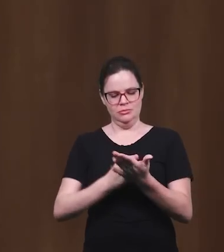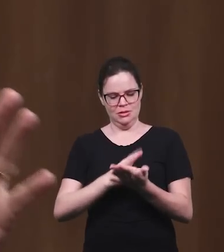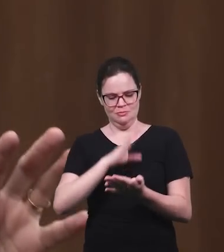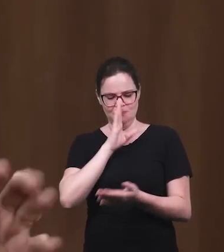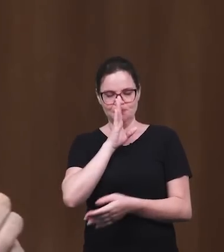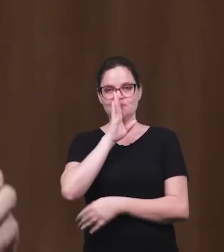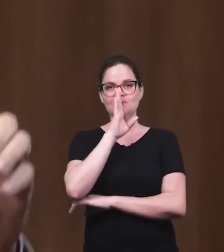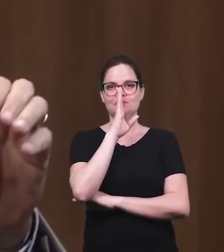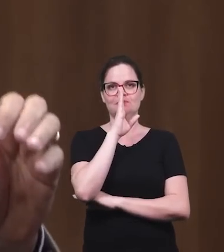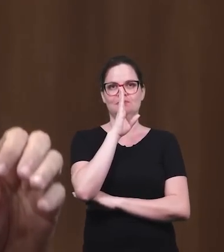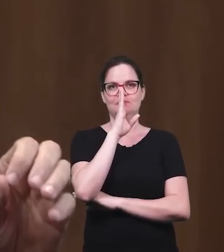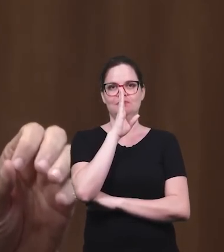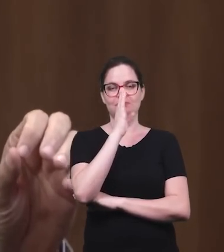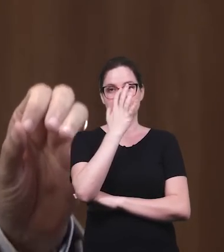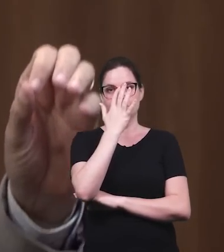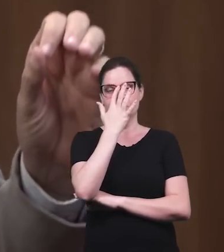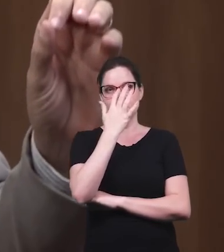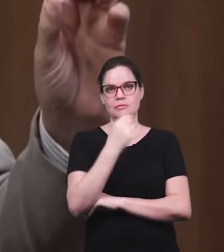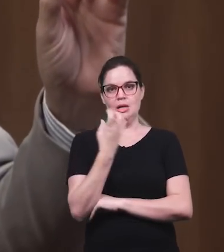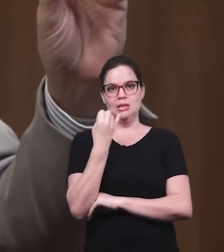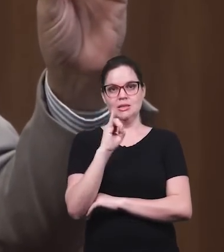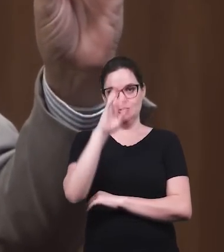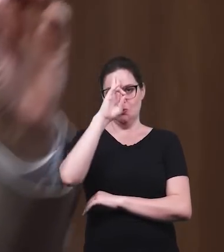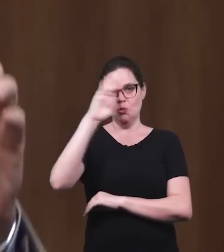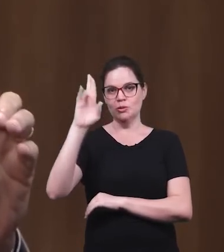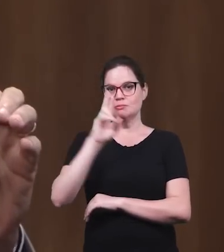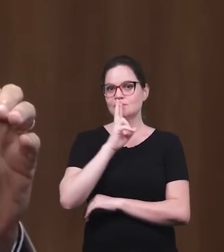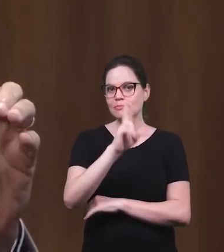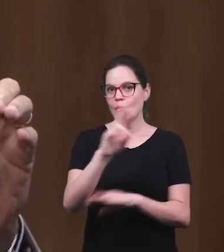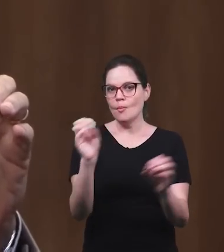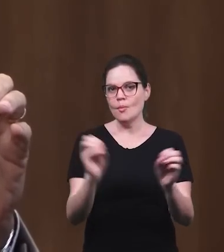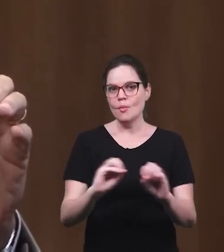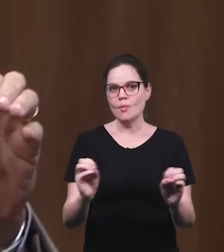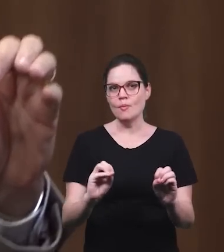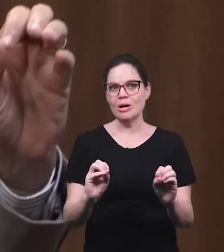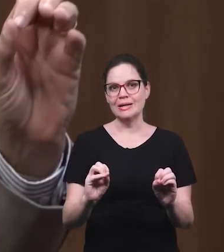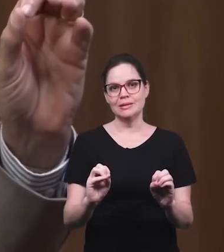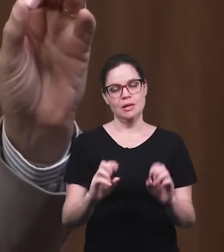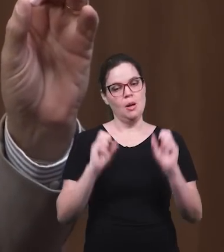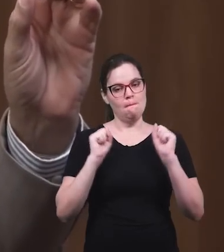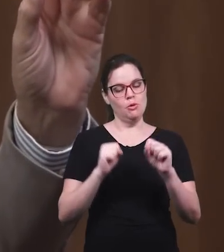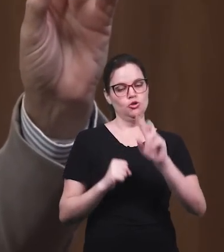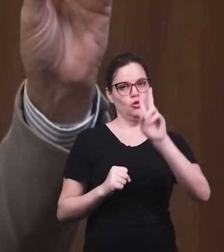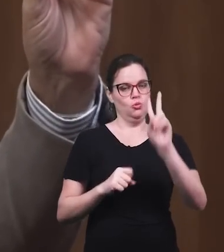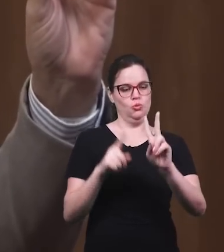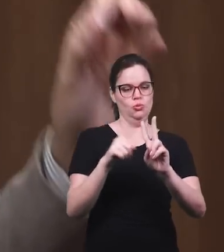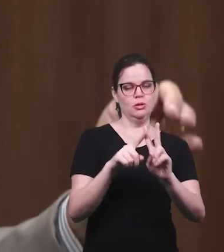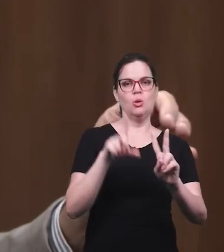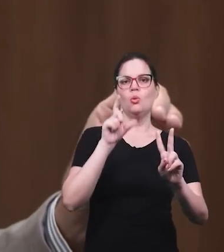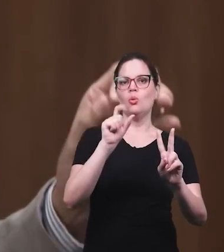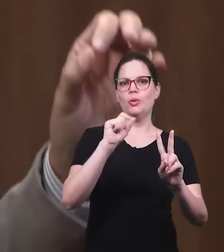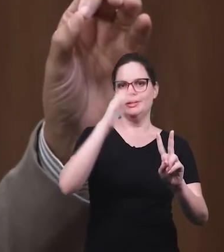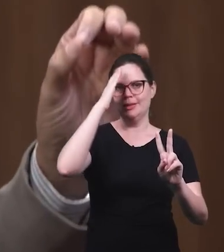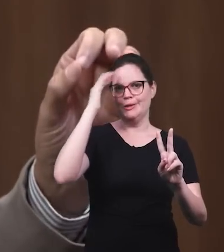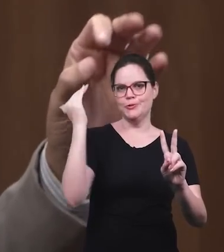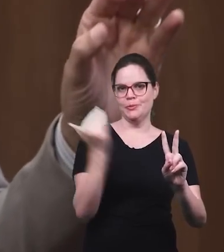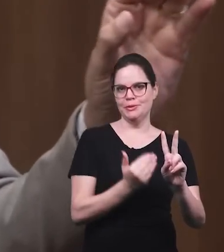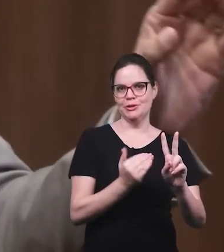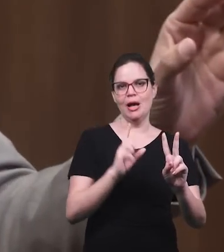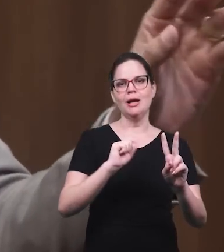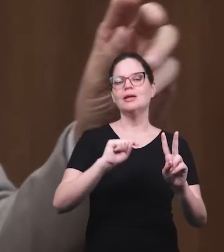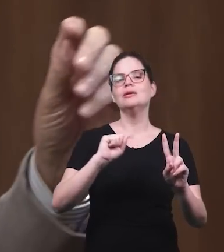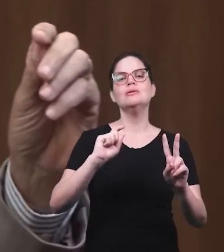tem ações diferentes. O Senhor parou de falar com você porque você está fazendo algo que não agrada ao Senhor. O que